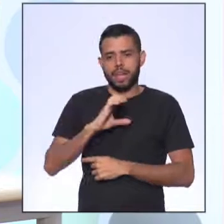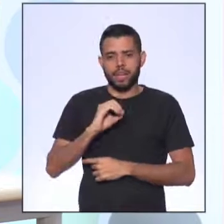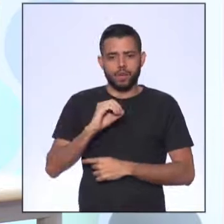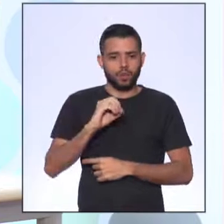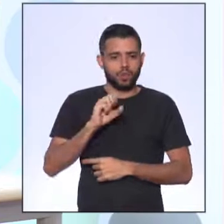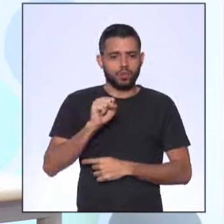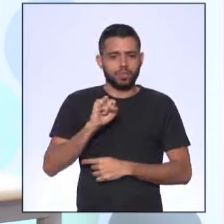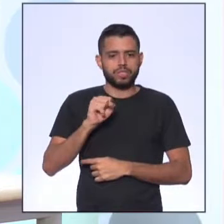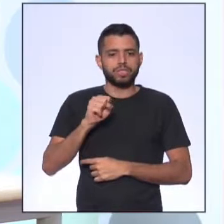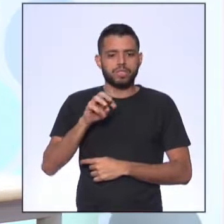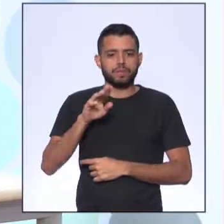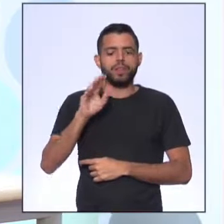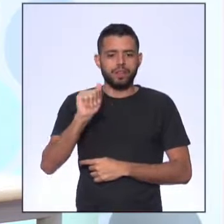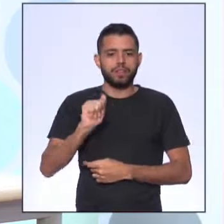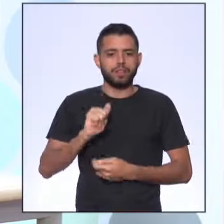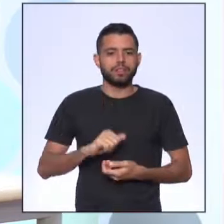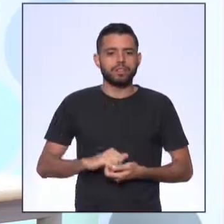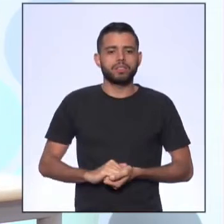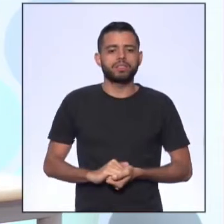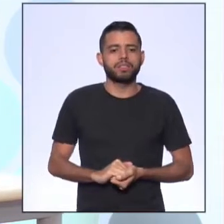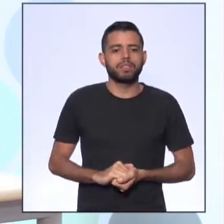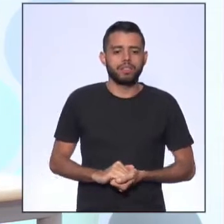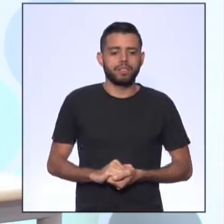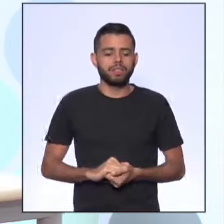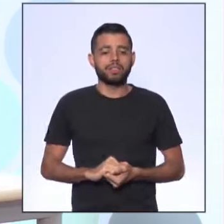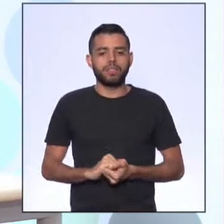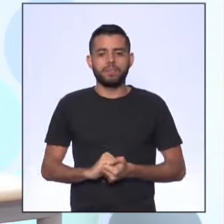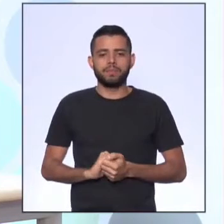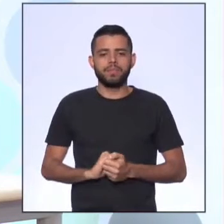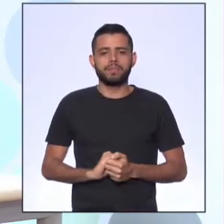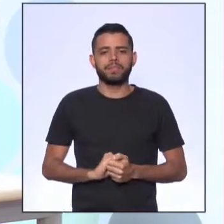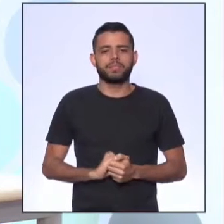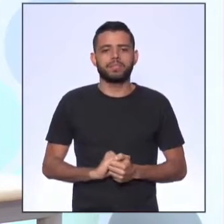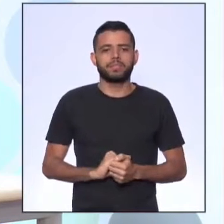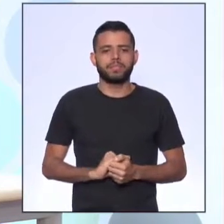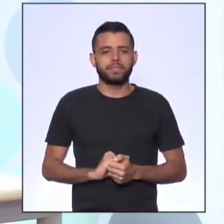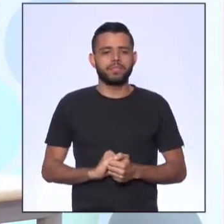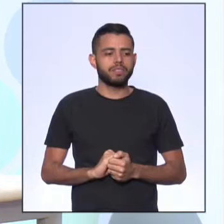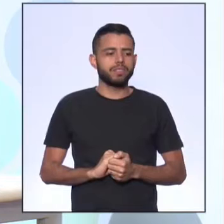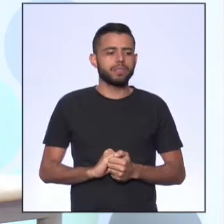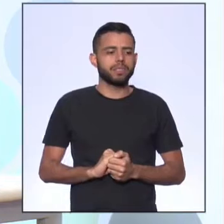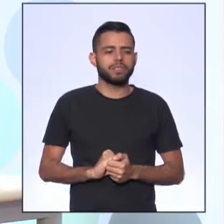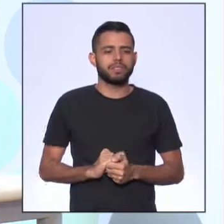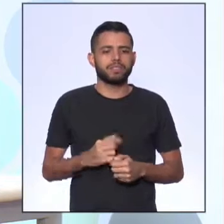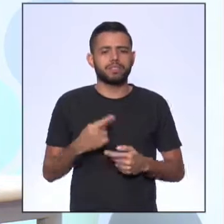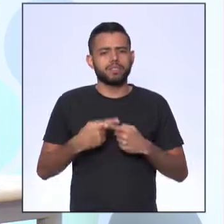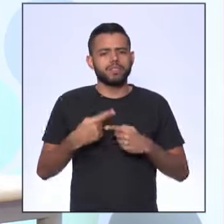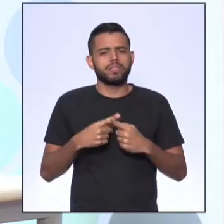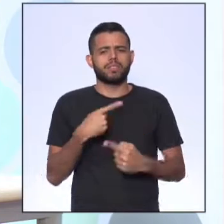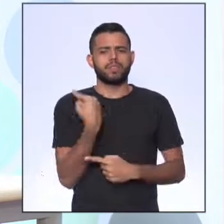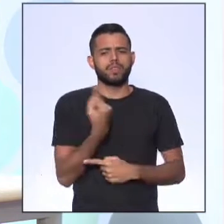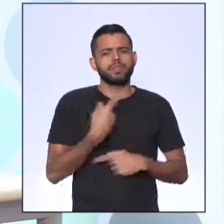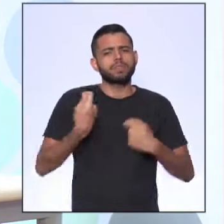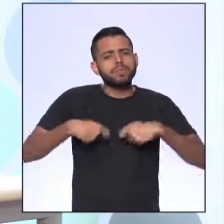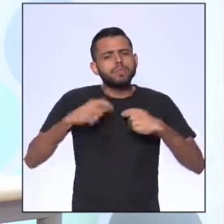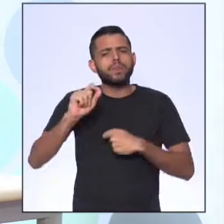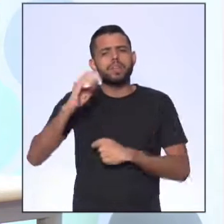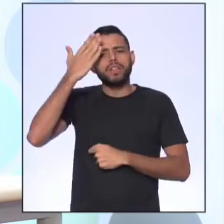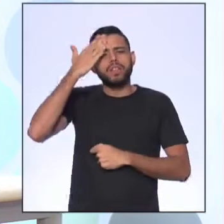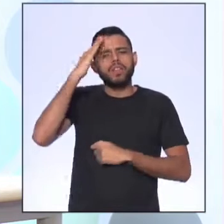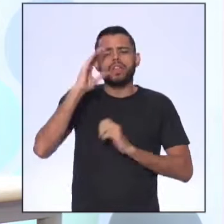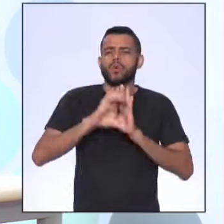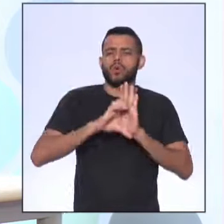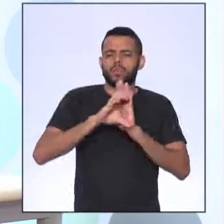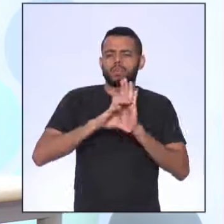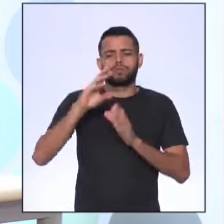são importantíssimos, são muito pedidos no Enem também, muito pedidos nos vestibulares, e nós precisamos entender esses conceitos dentro